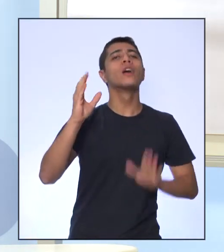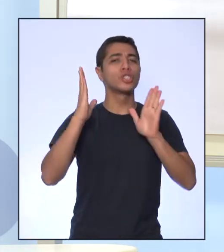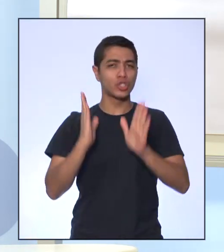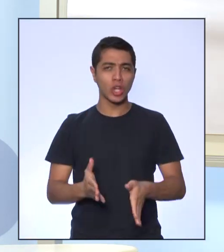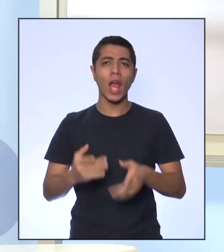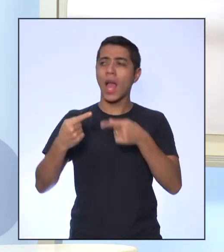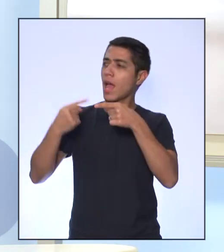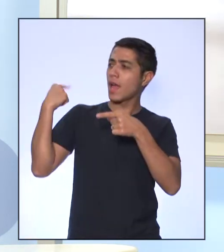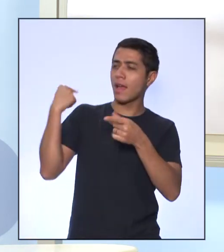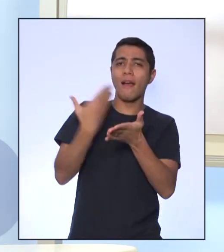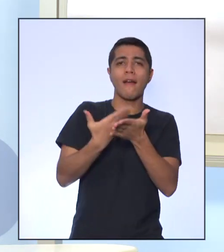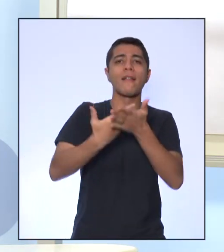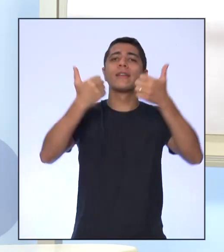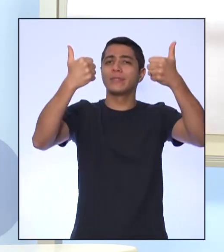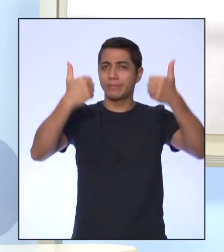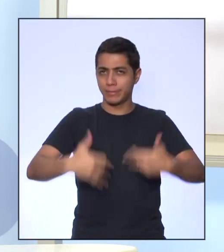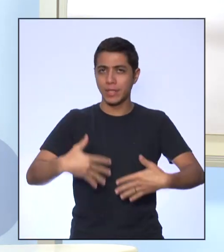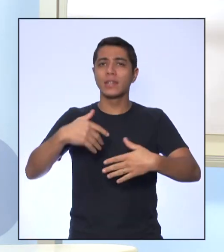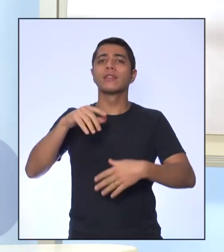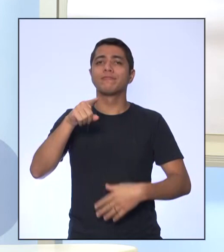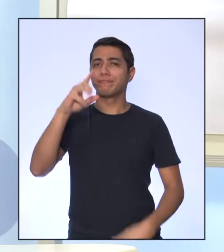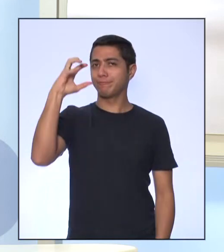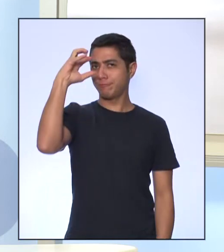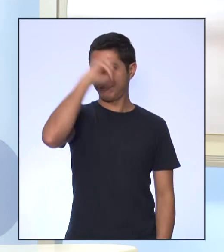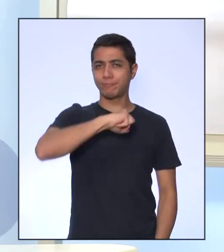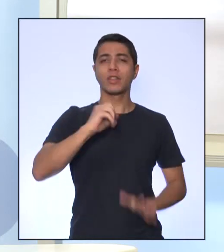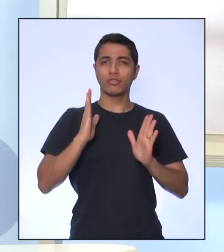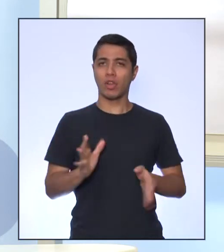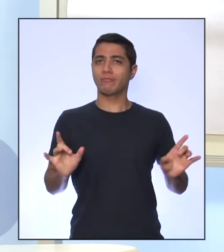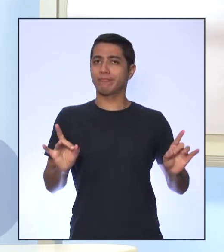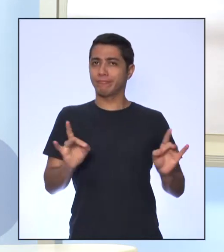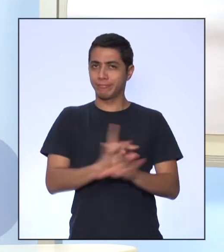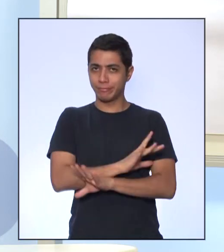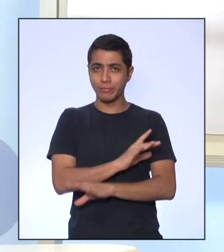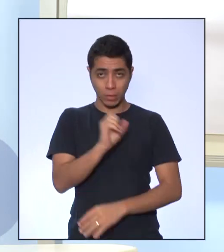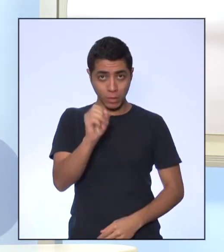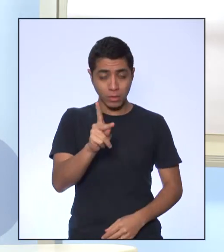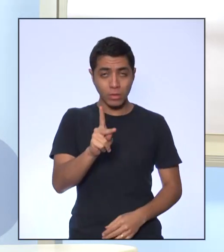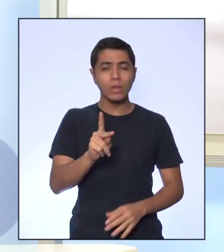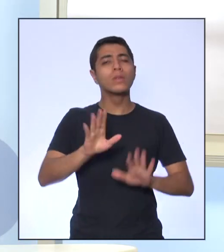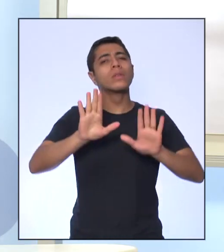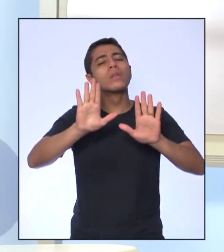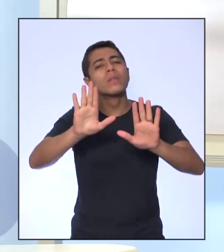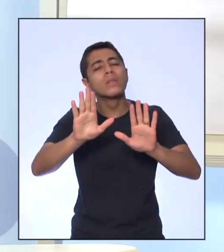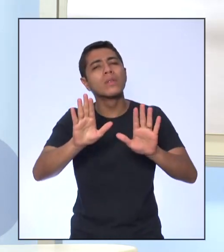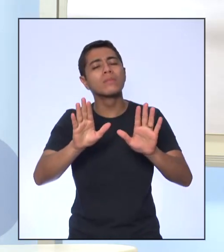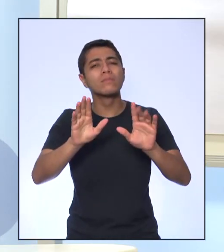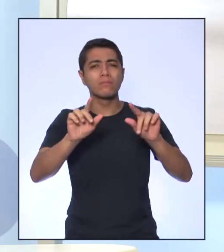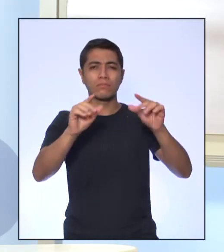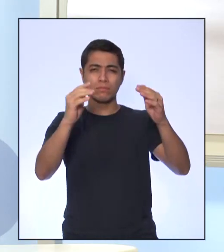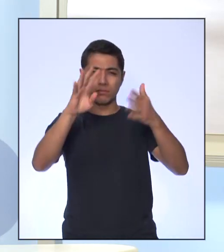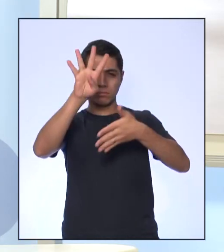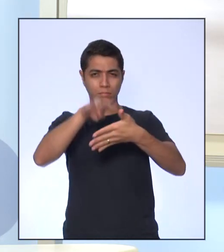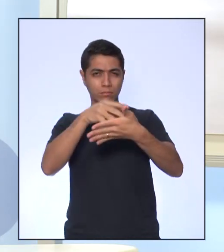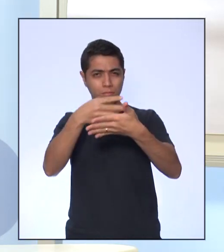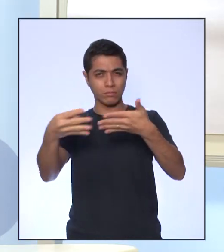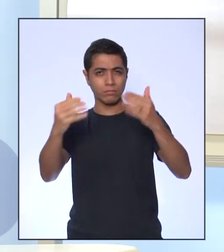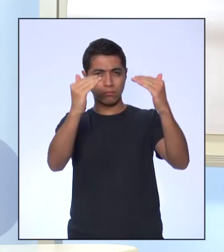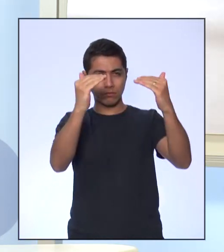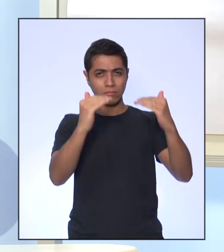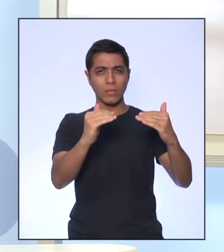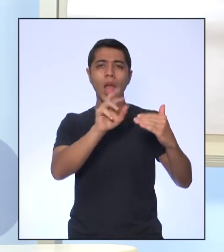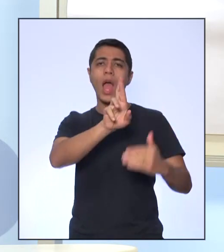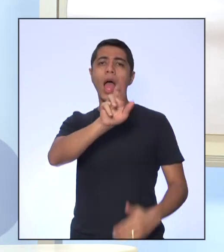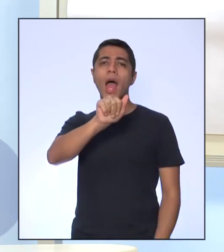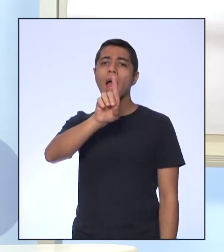já olhamos vocês já tiveram essa noção só que e o radiando adiando é a conversão nós já fizemos uma e